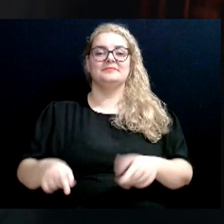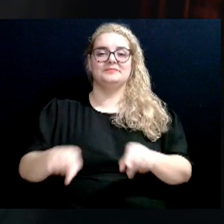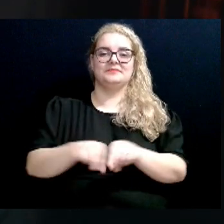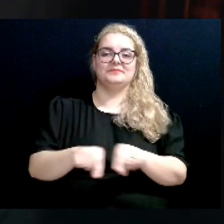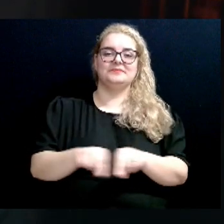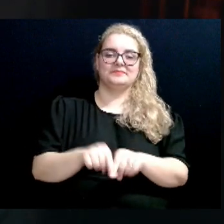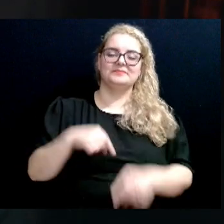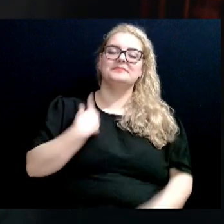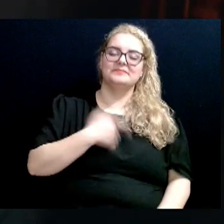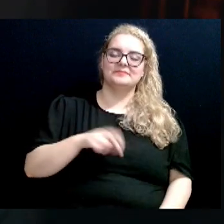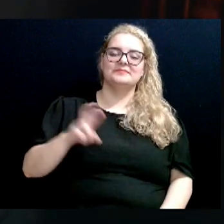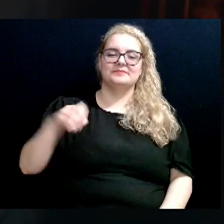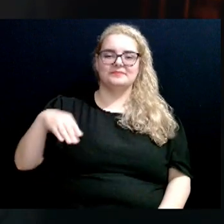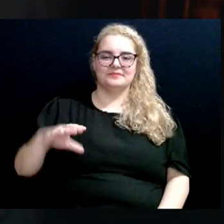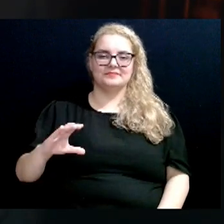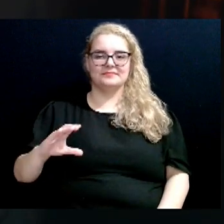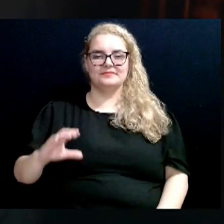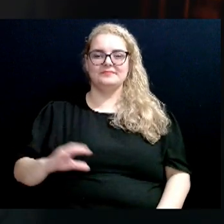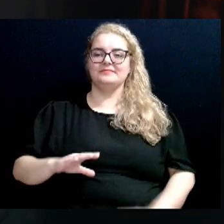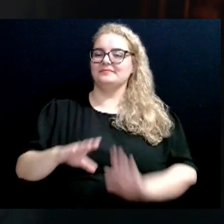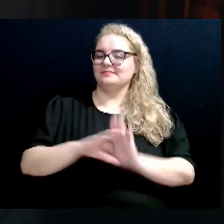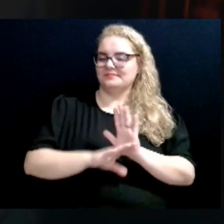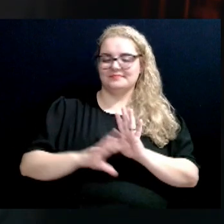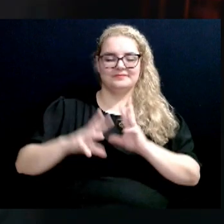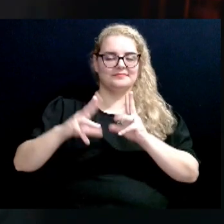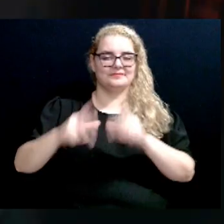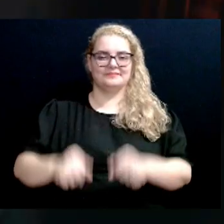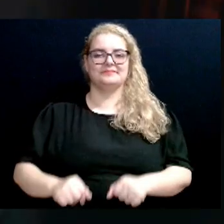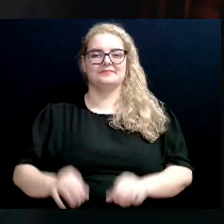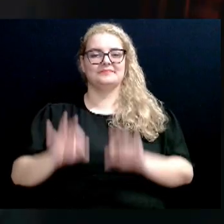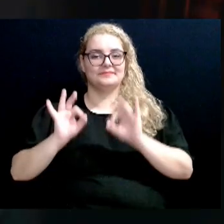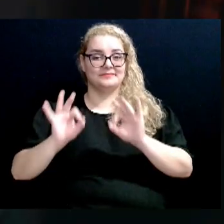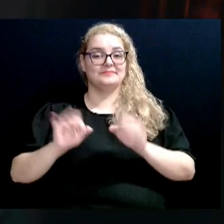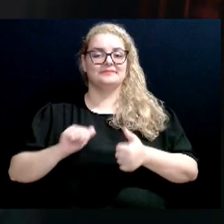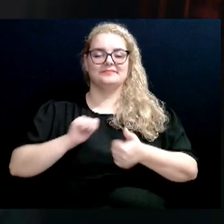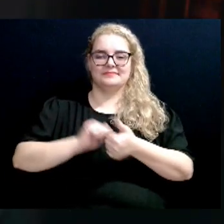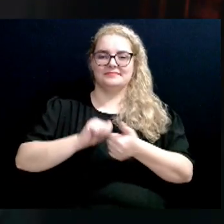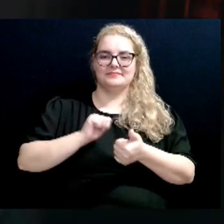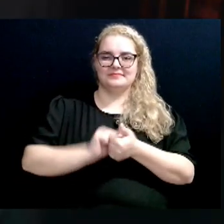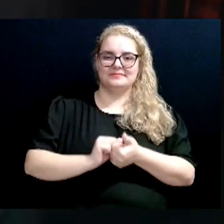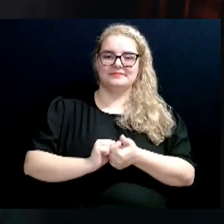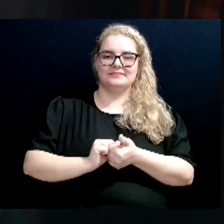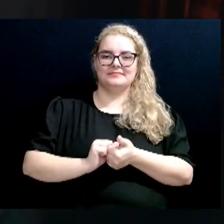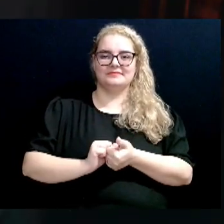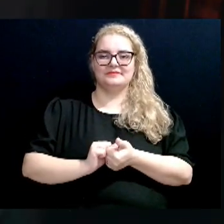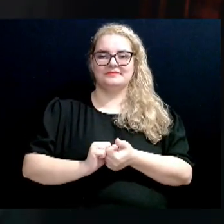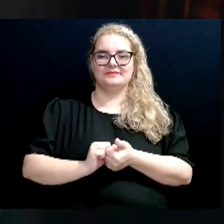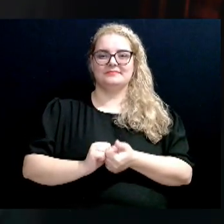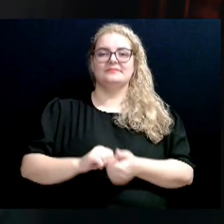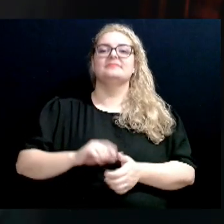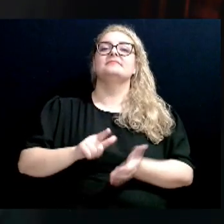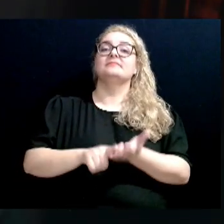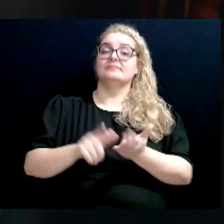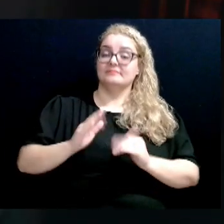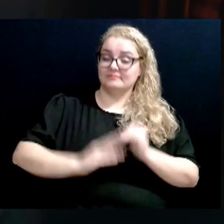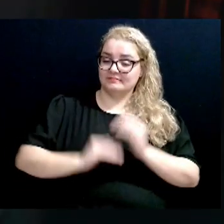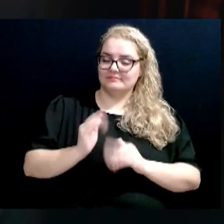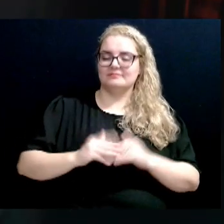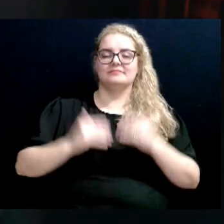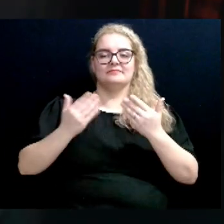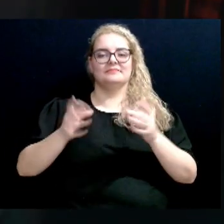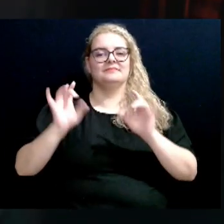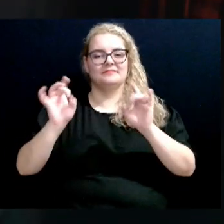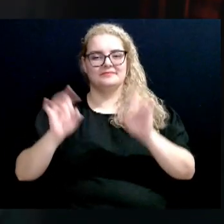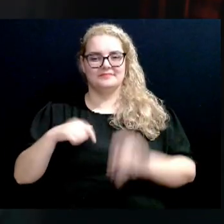metrópole. Programação da TV Câmara Campinas sempre com muita qualidade, com muito jornalismo para você, especialmente da nossa